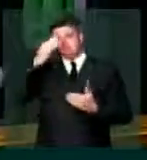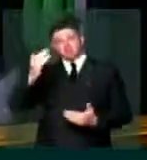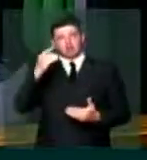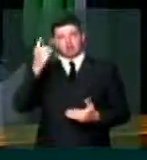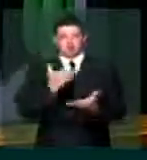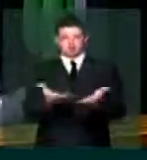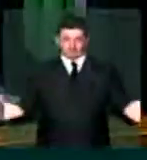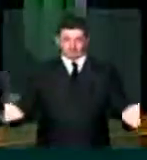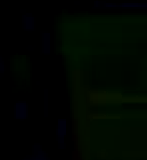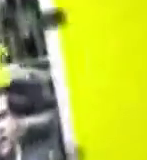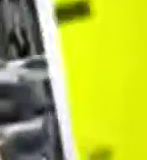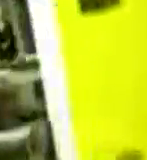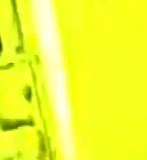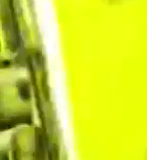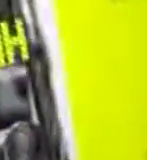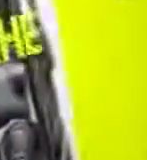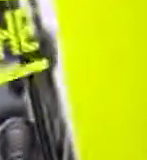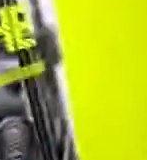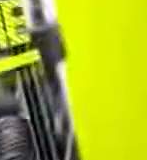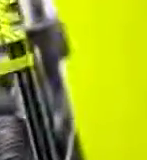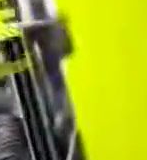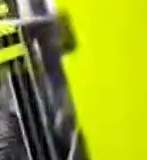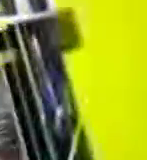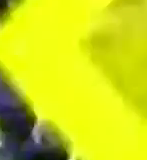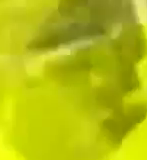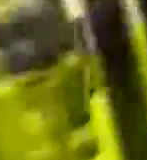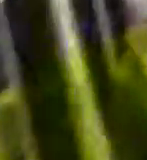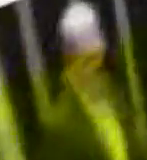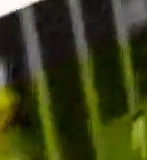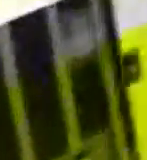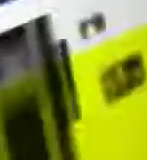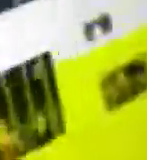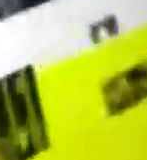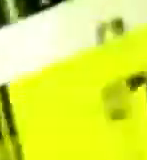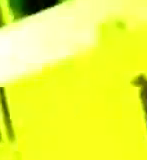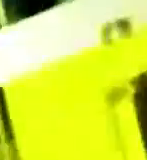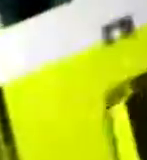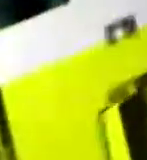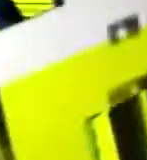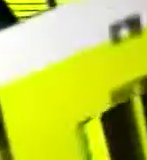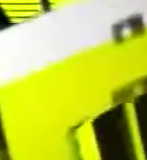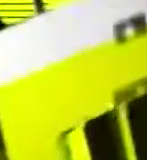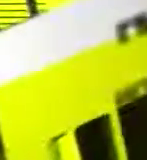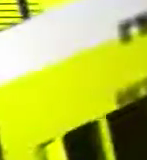deputados. Que não que sejam menos importantes.